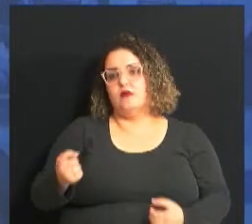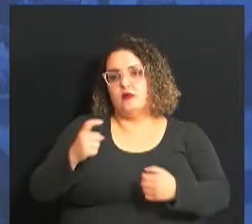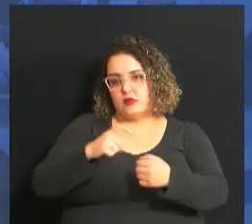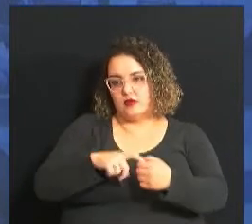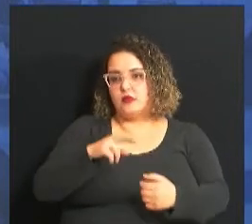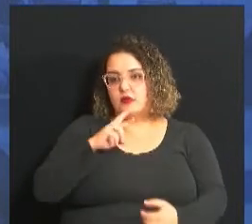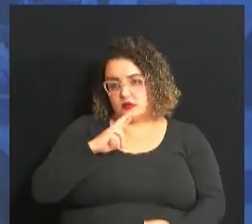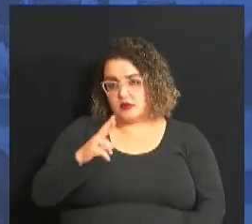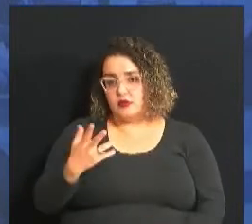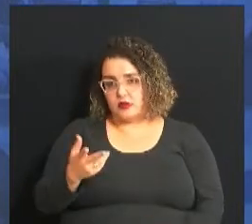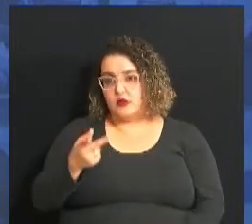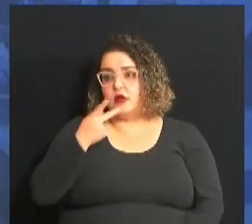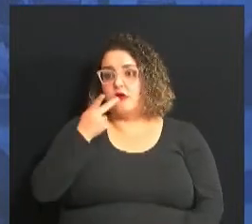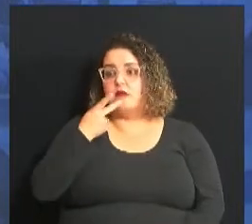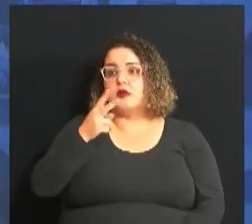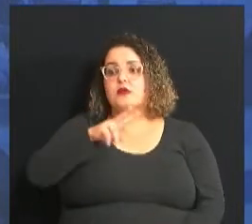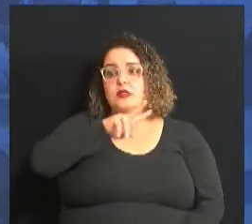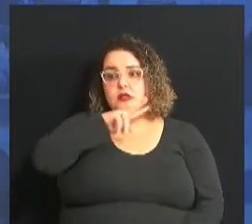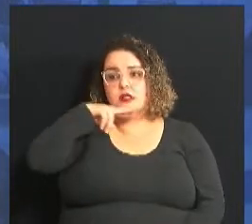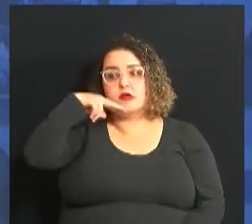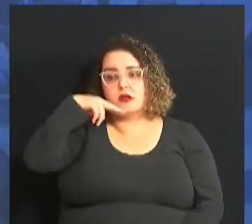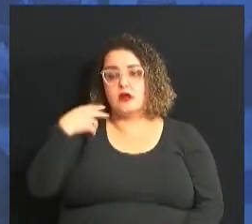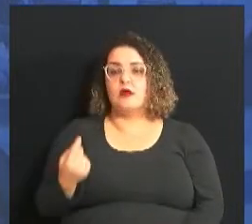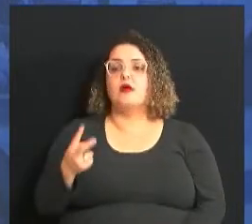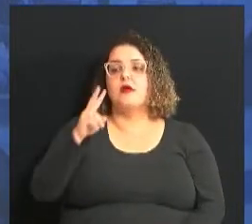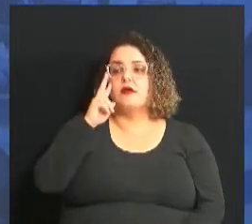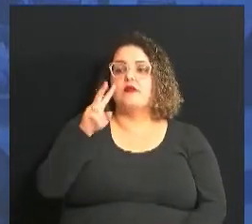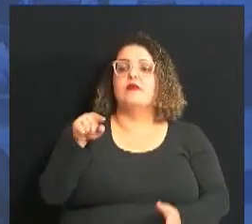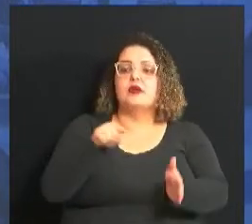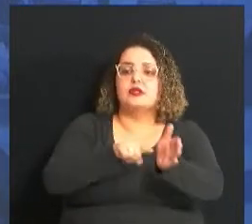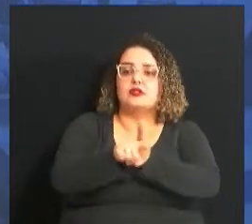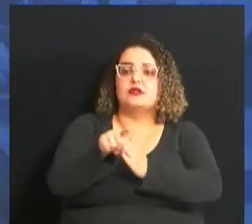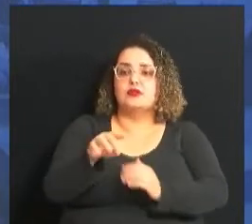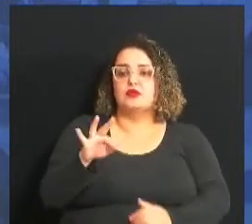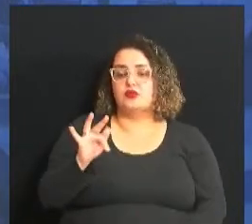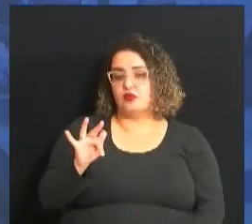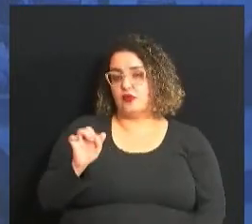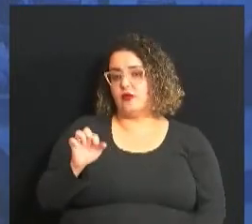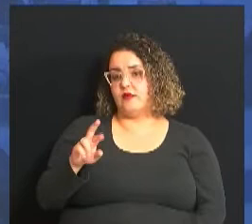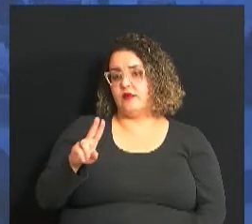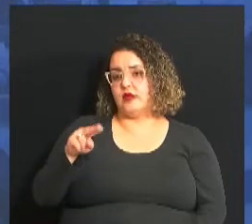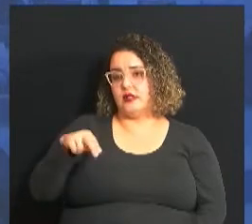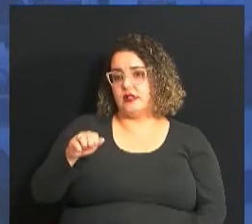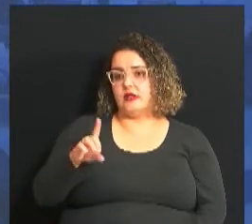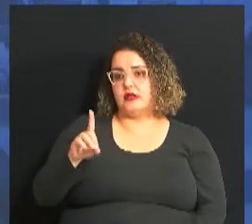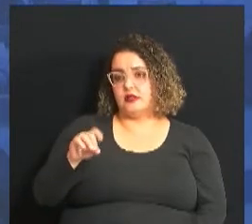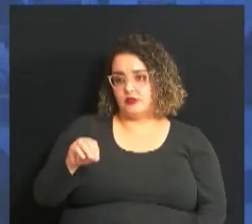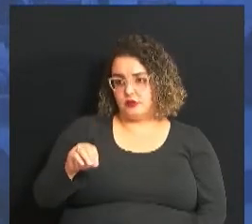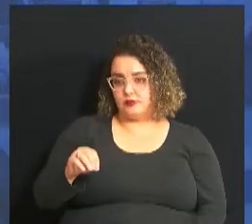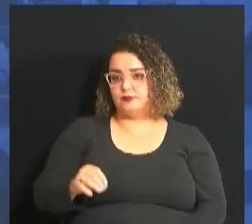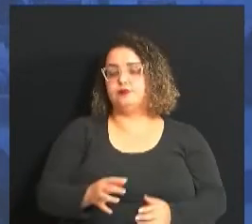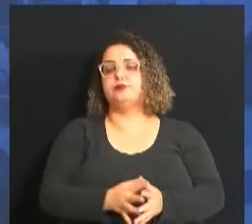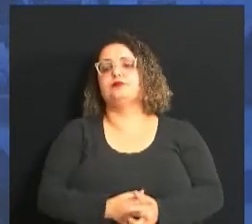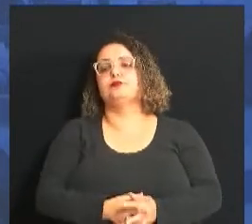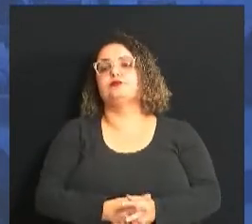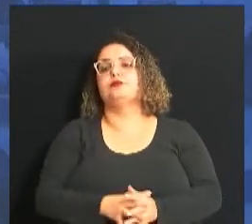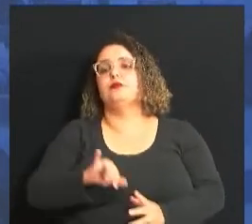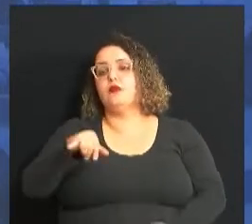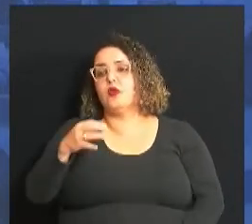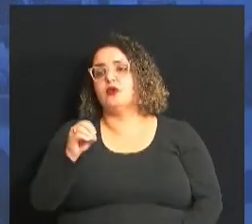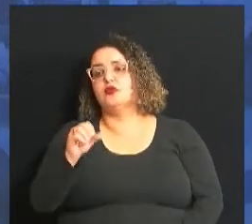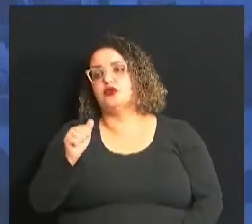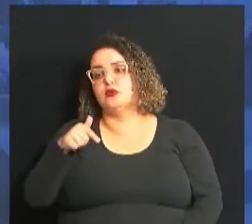que o senhor deu da cueca. Olha essa pergunta aqui, do Fernando, lá de Joaquim Egídio. Roupa íntima ou